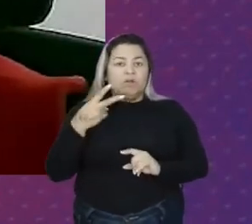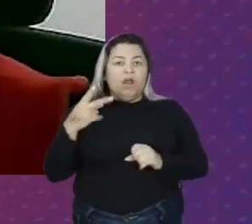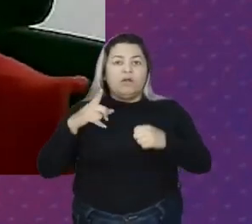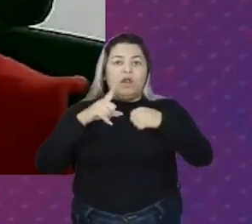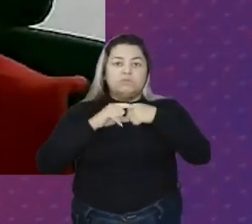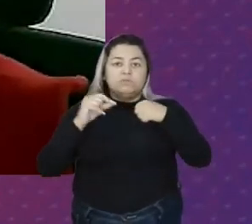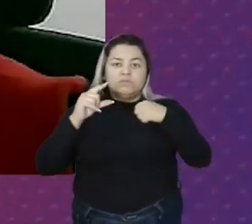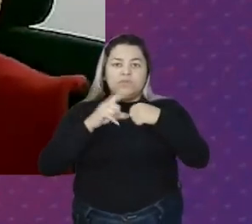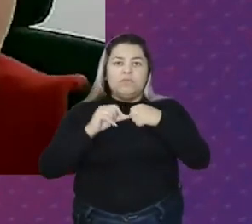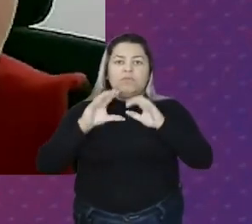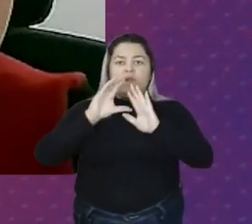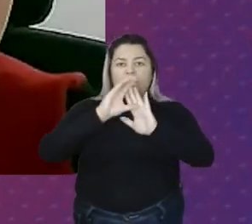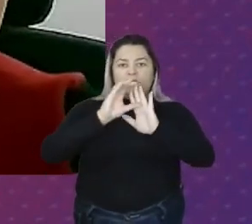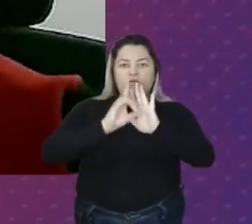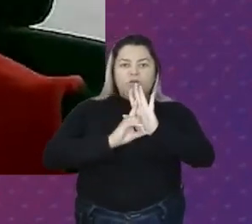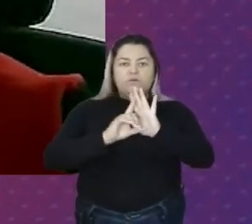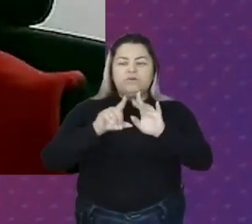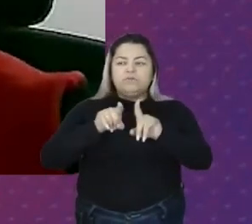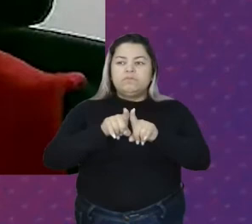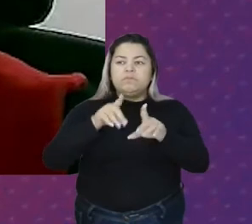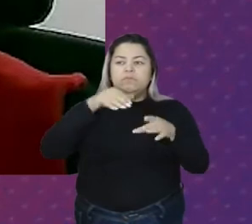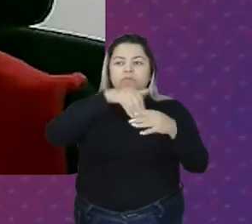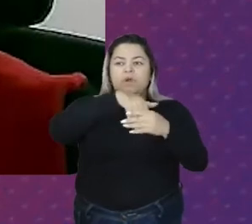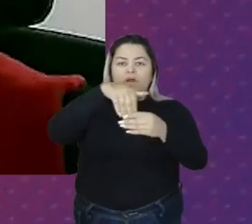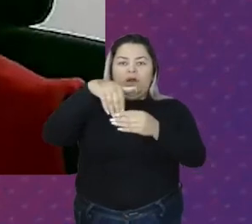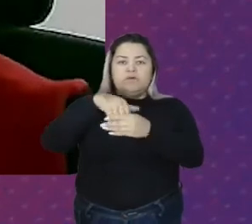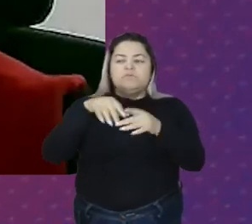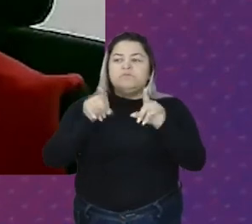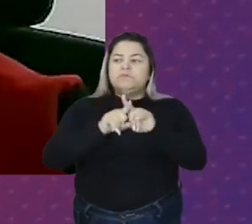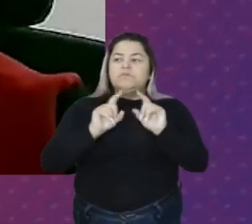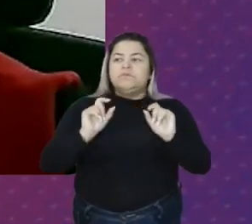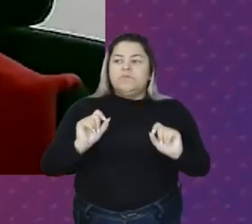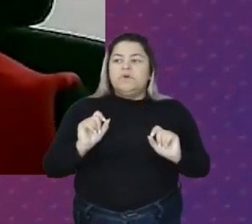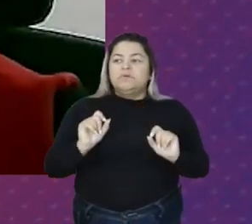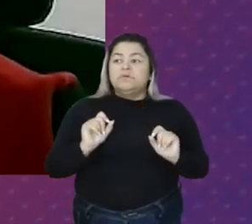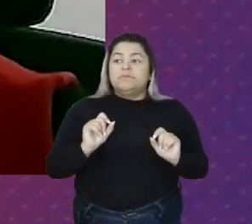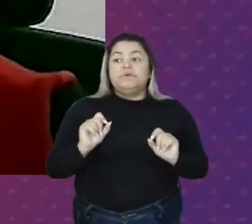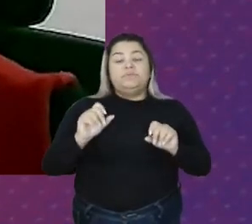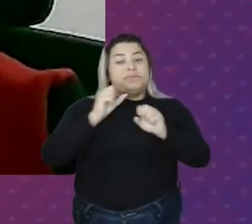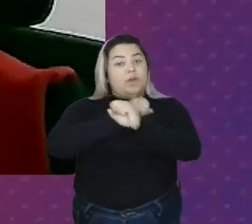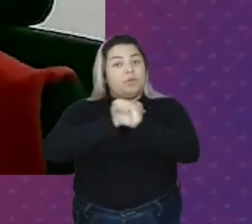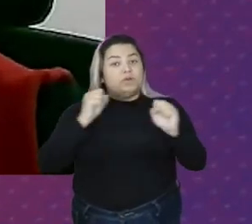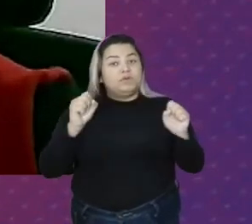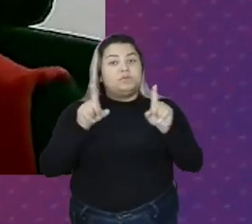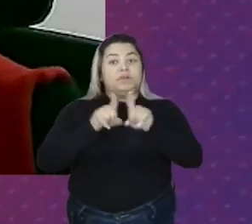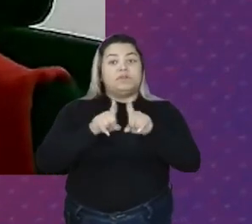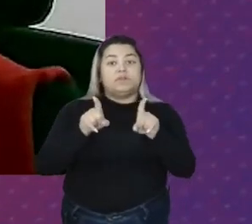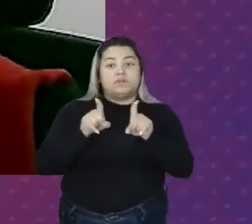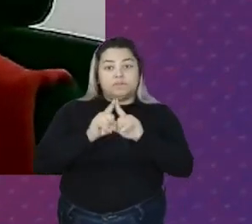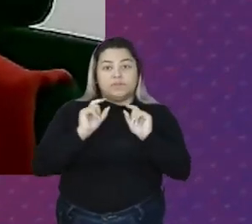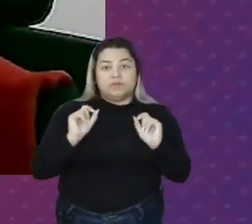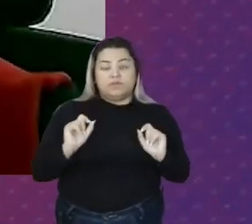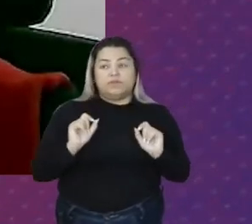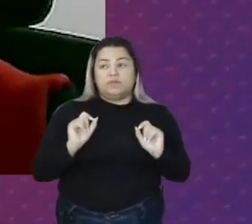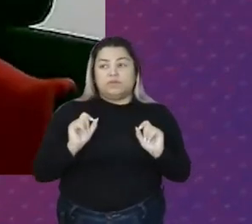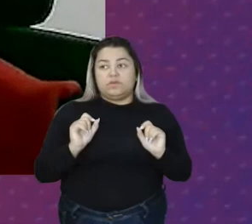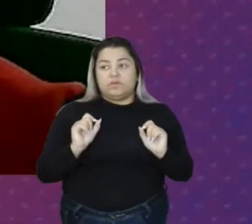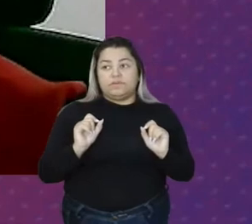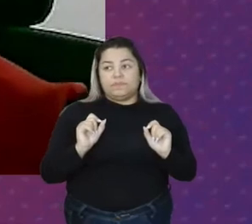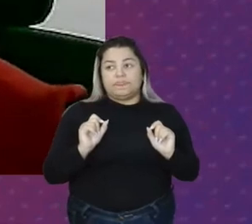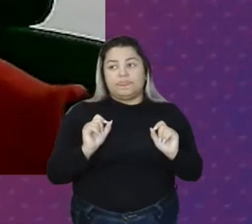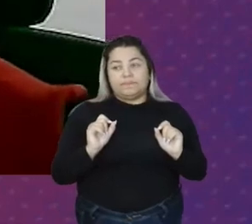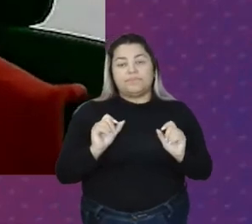do Código Eleitoral, e que trazem, então, a possibilidade de